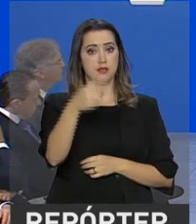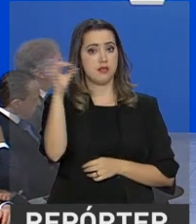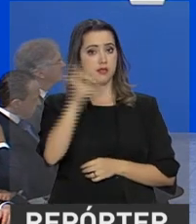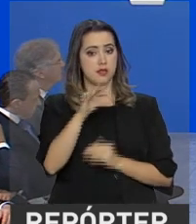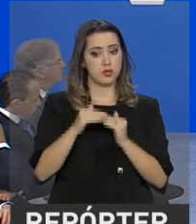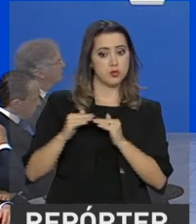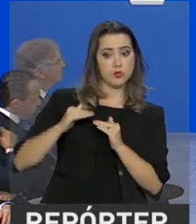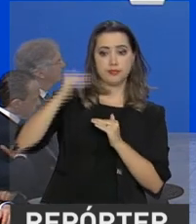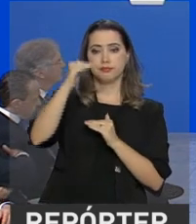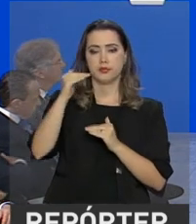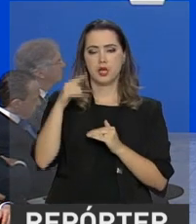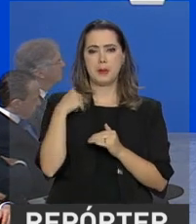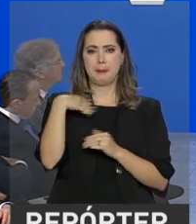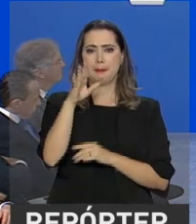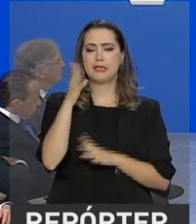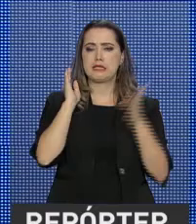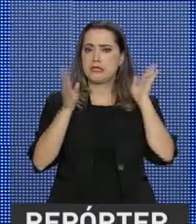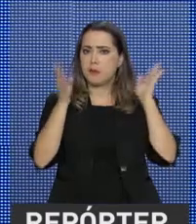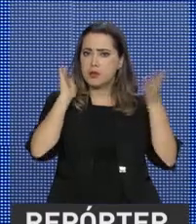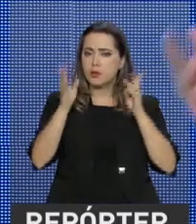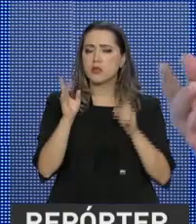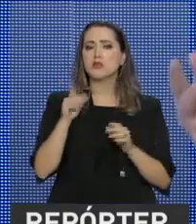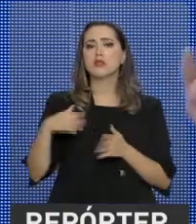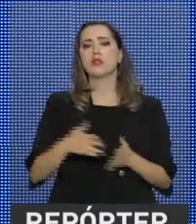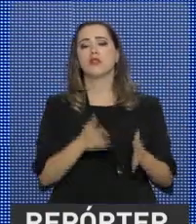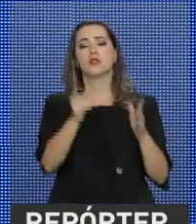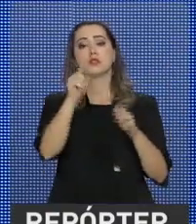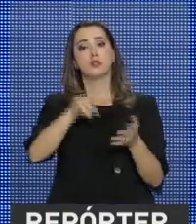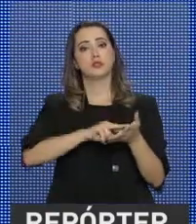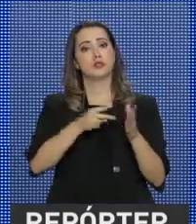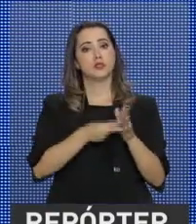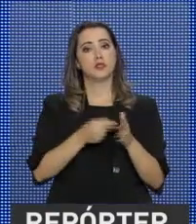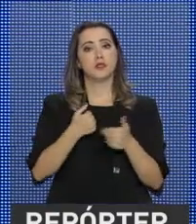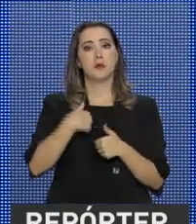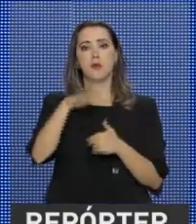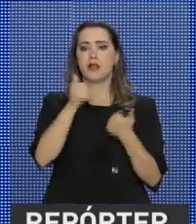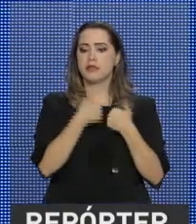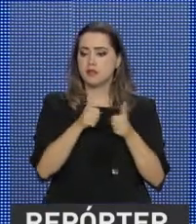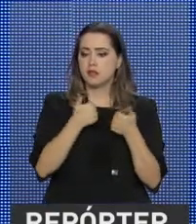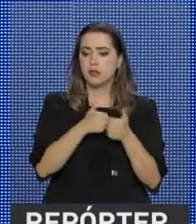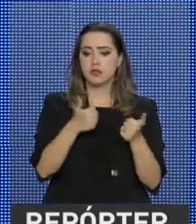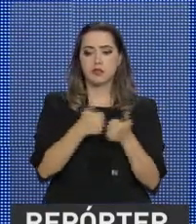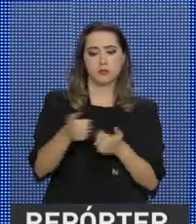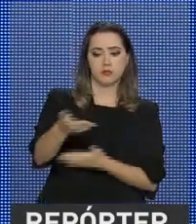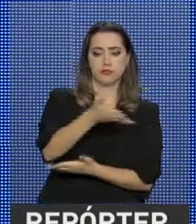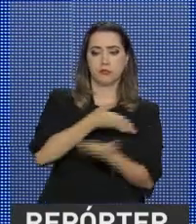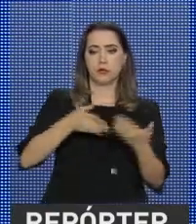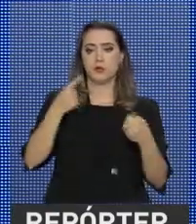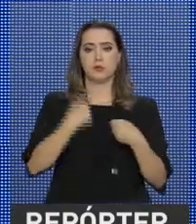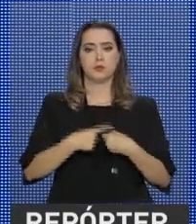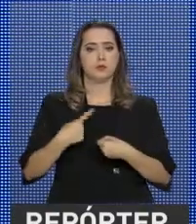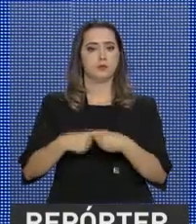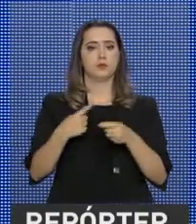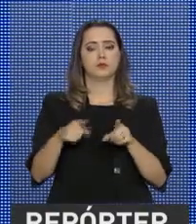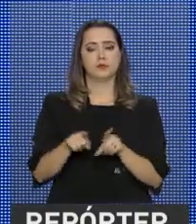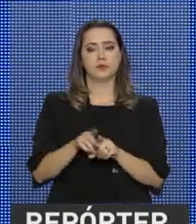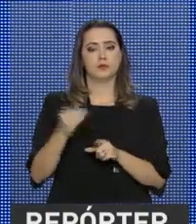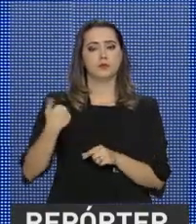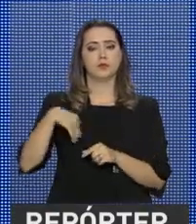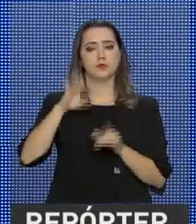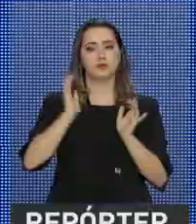mais caminhões nas ruas são mais produtos girando as cidades e mais